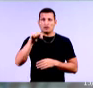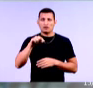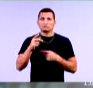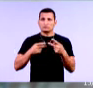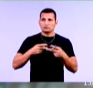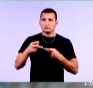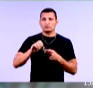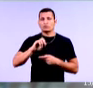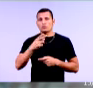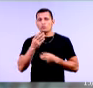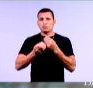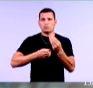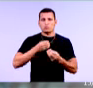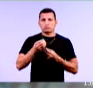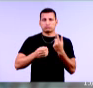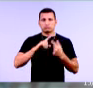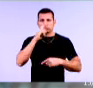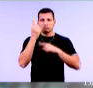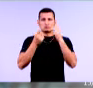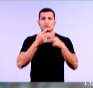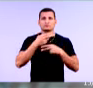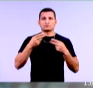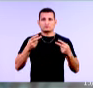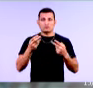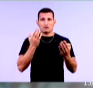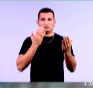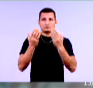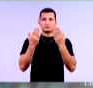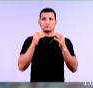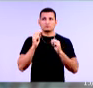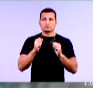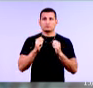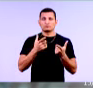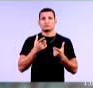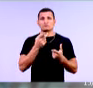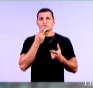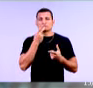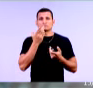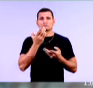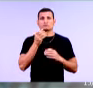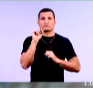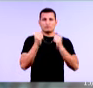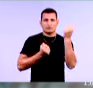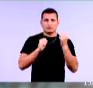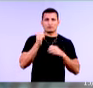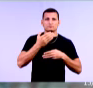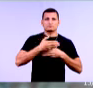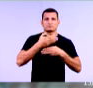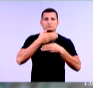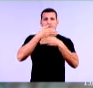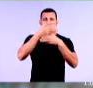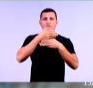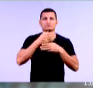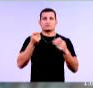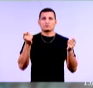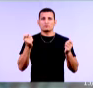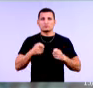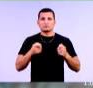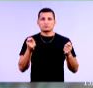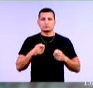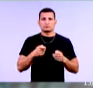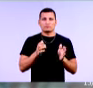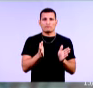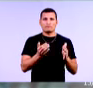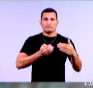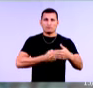objetos. Como analogia, podemos citar uma fábrica de tijolos. que possui uma forma específica